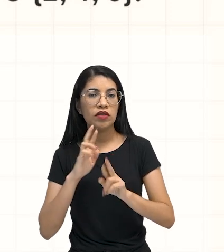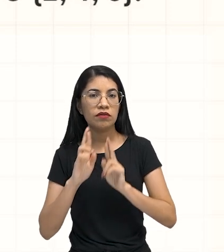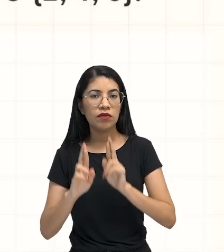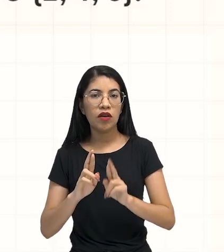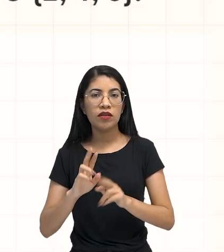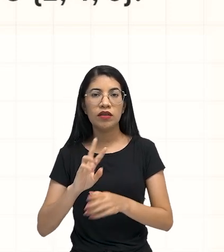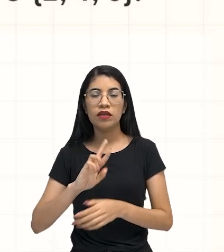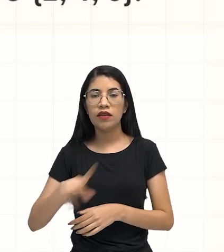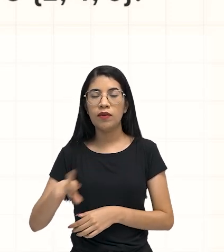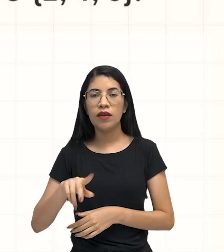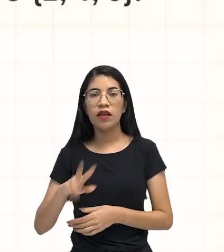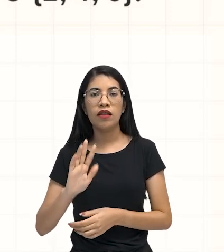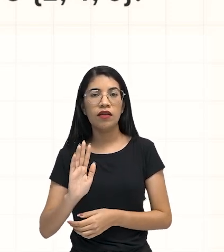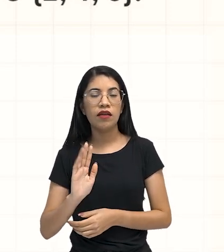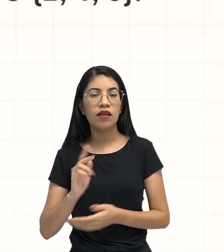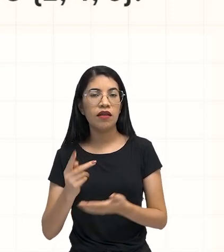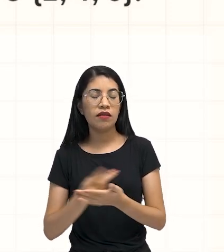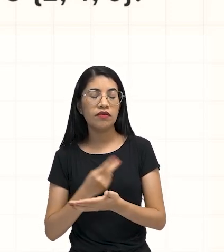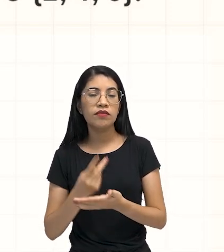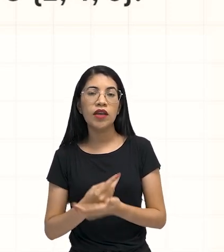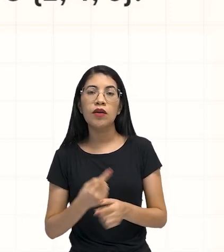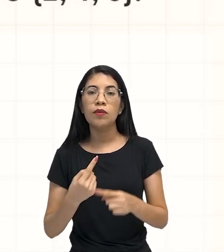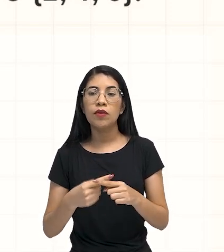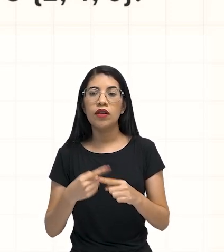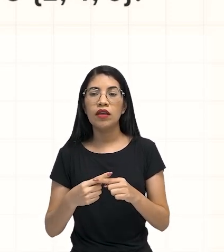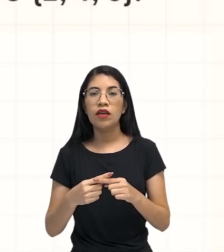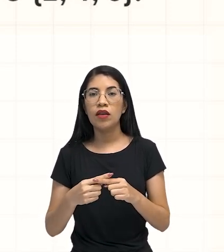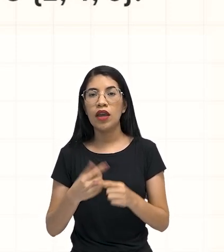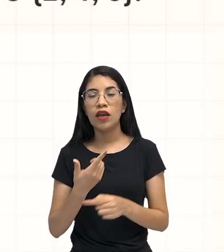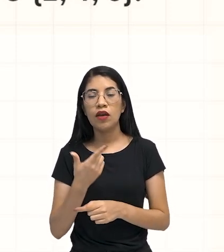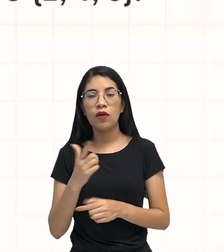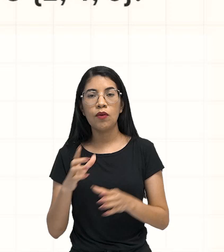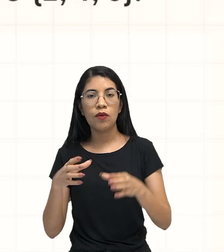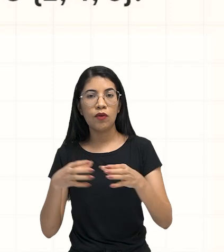Isso aqui é falso, porque eu sei que o espaço amostral é tudo isso aqui.